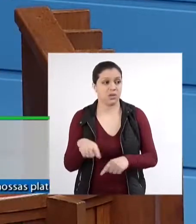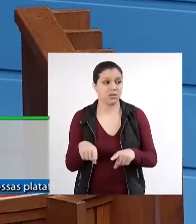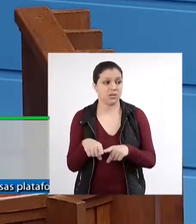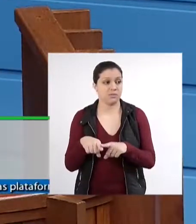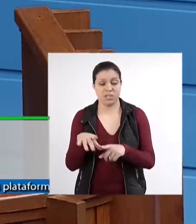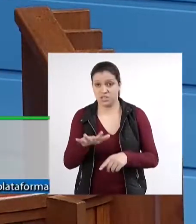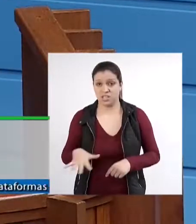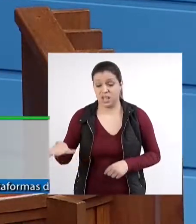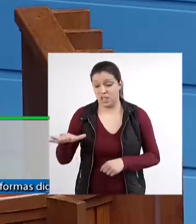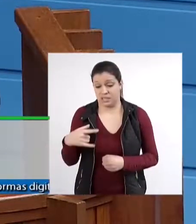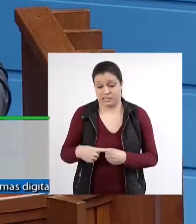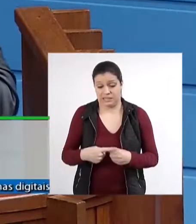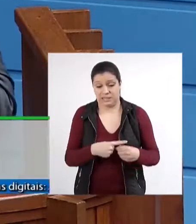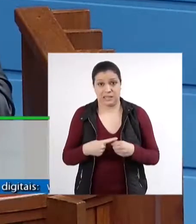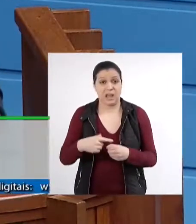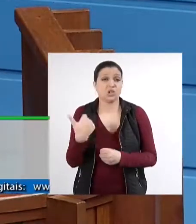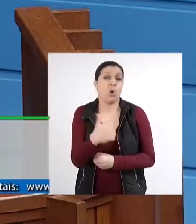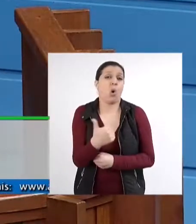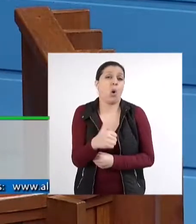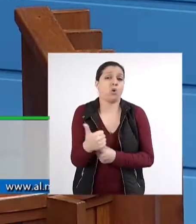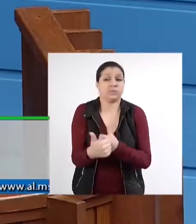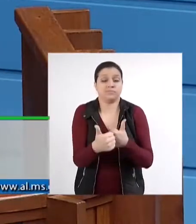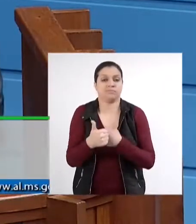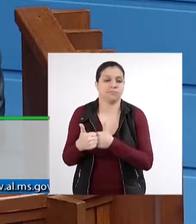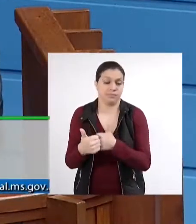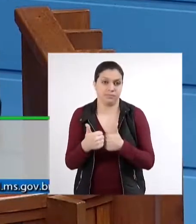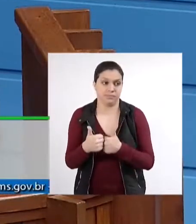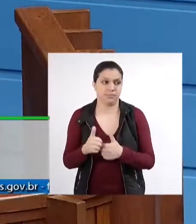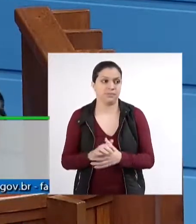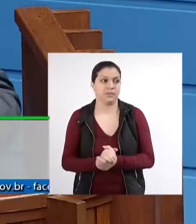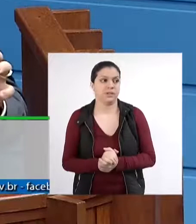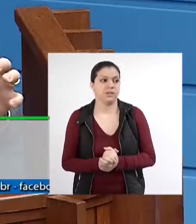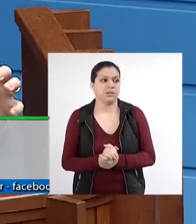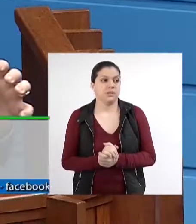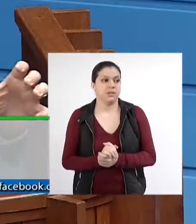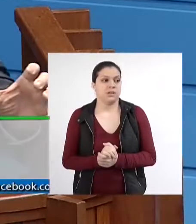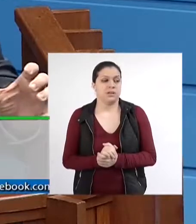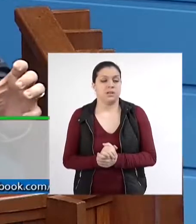de 11 cidades. E isso, deputado Coronel Davi,